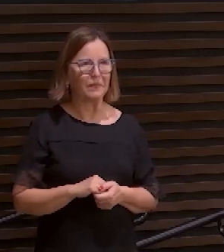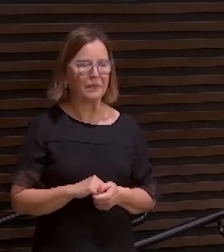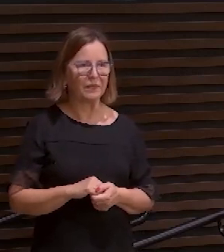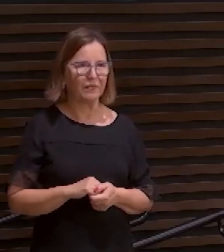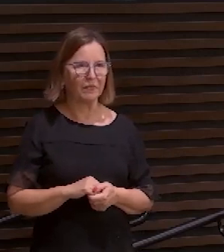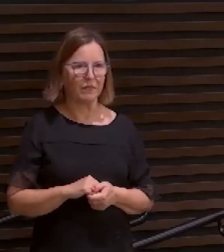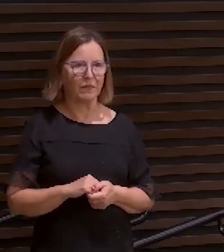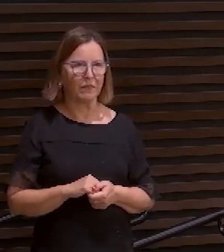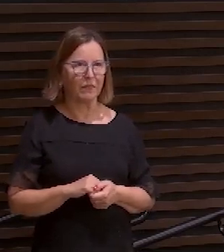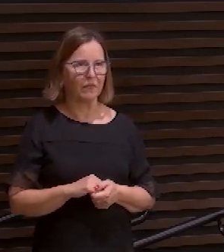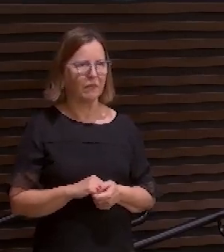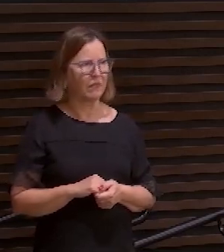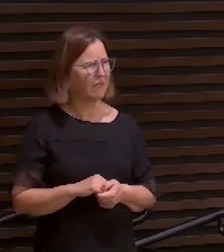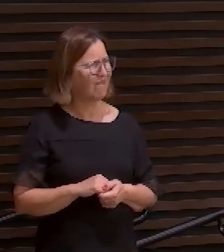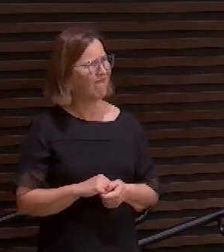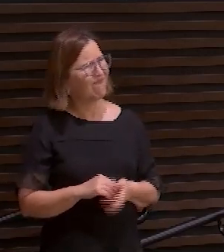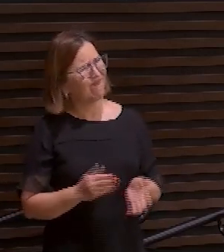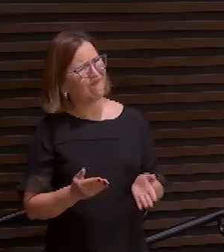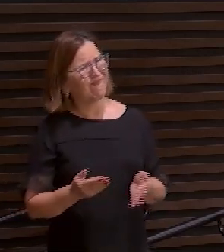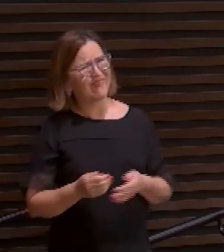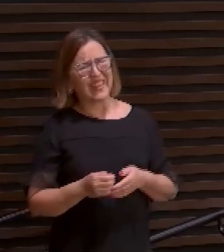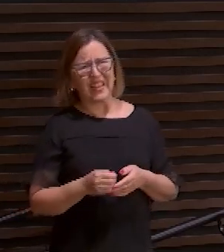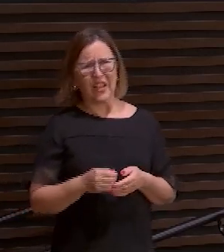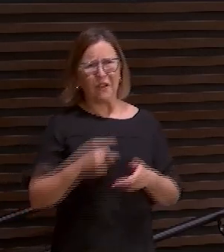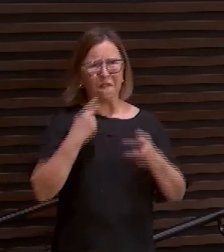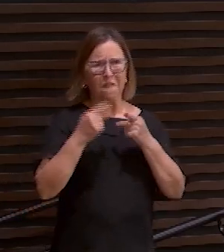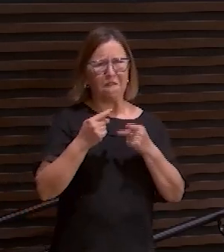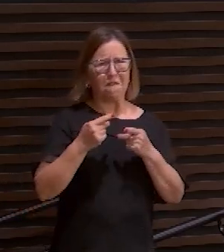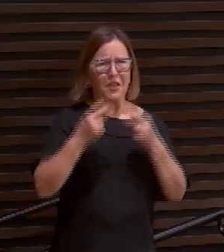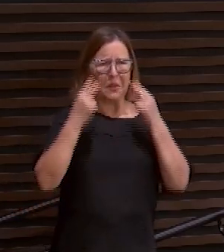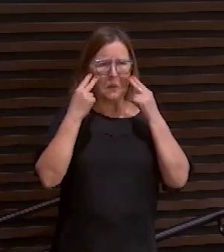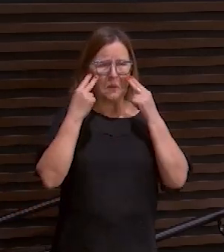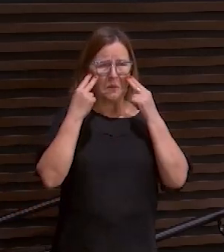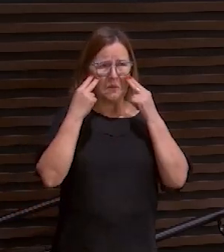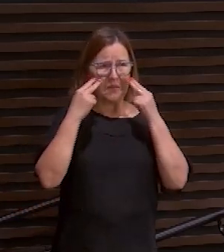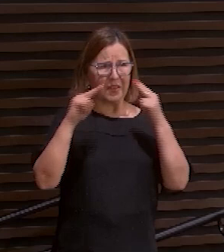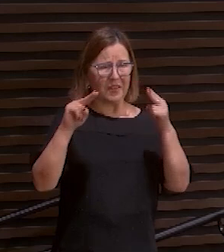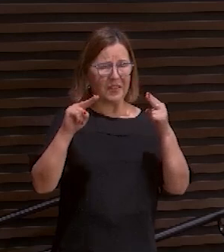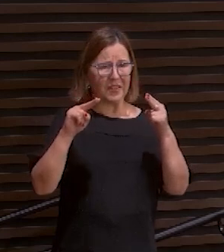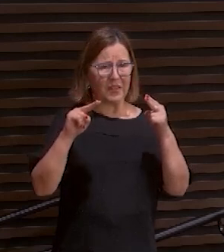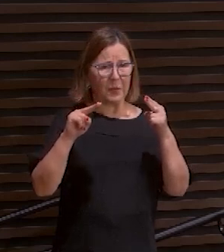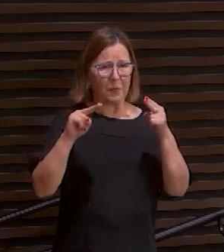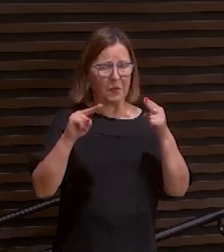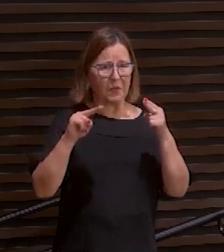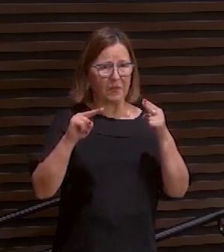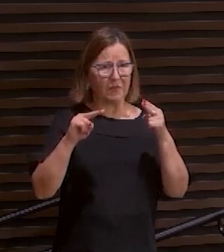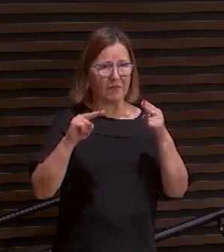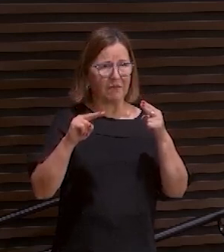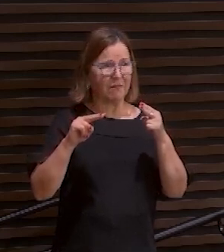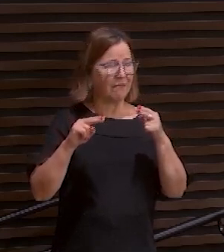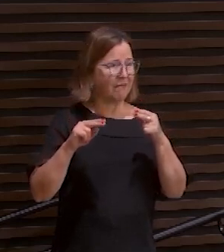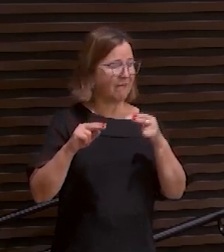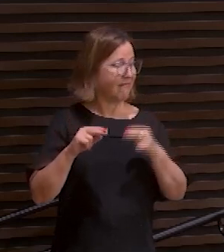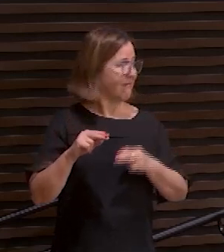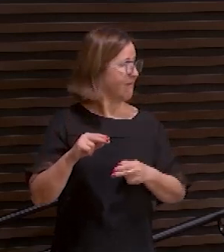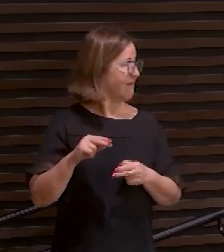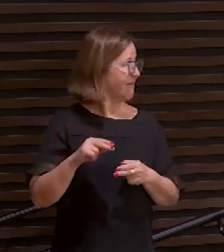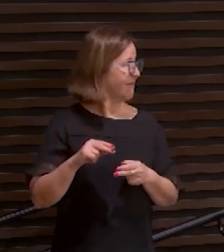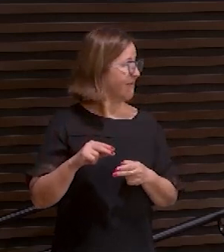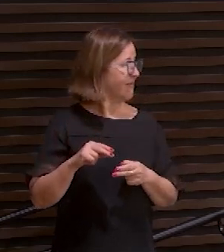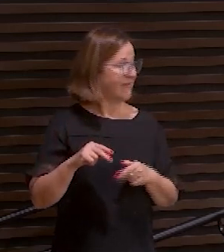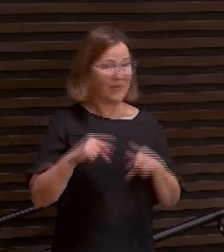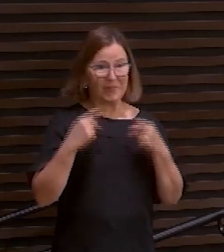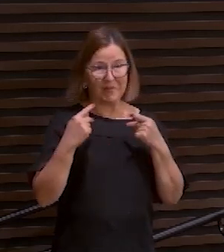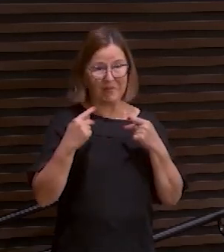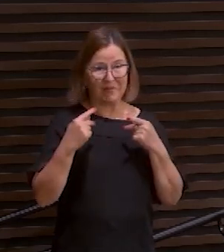Será que eu falo do testemunho dos antigos hoje? Já tenho 43 minutos, eu acho que eu vou esperar para domingo que